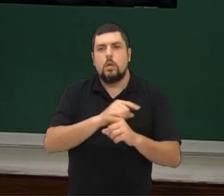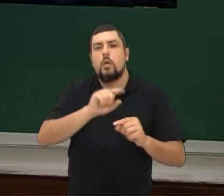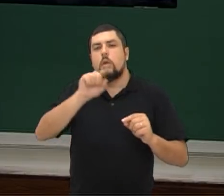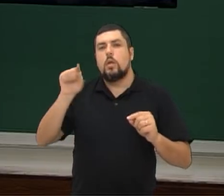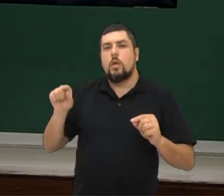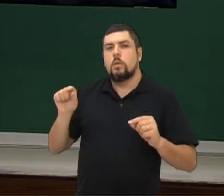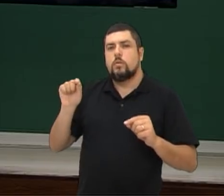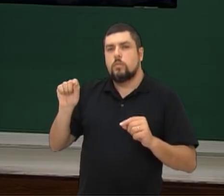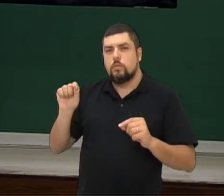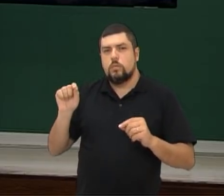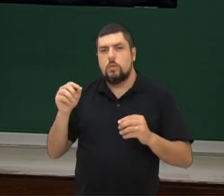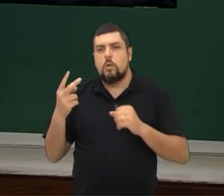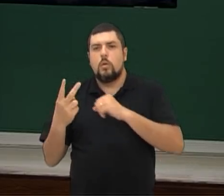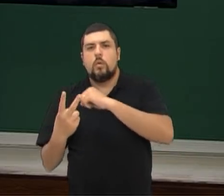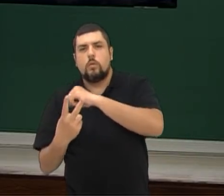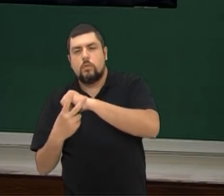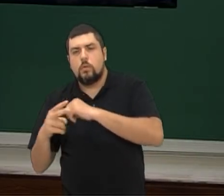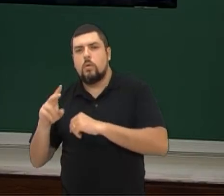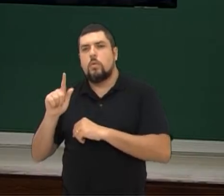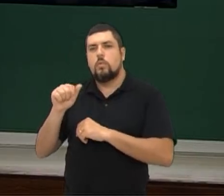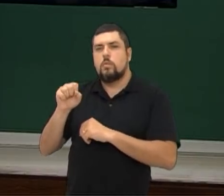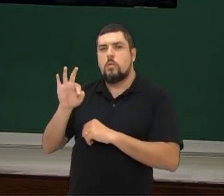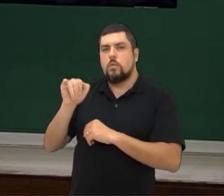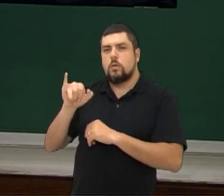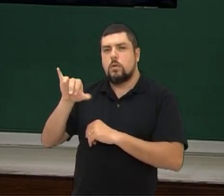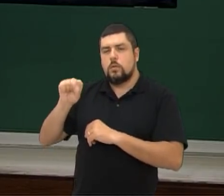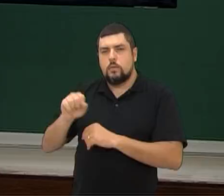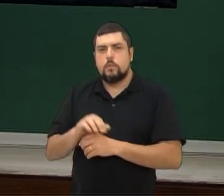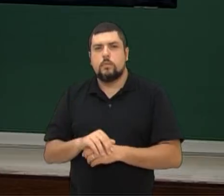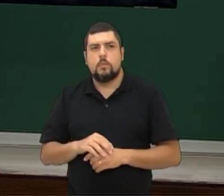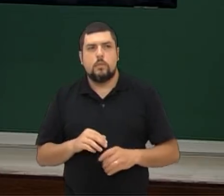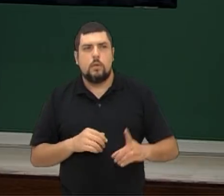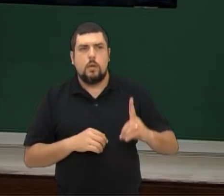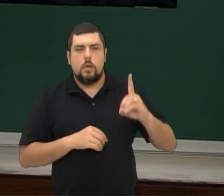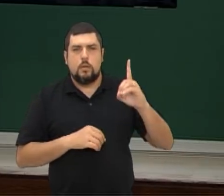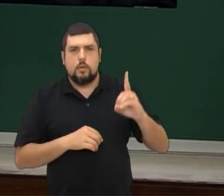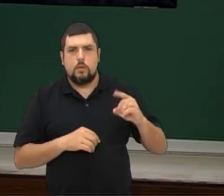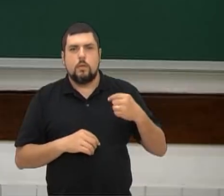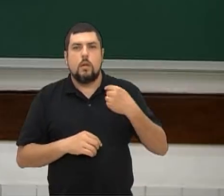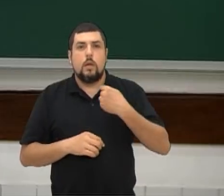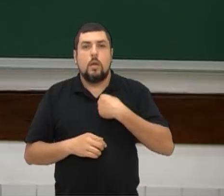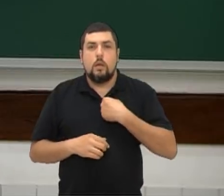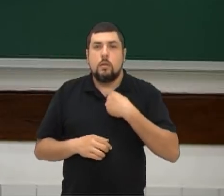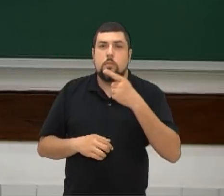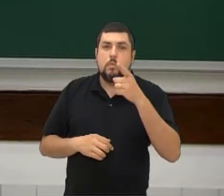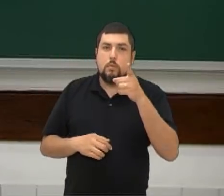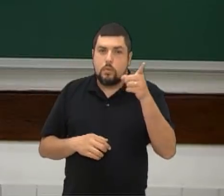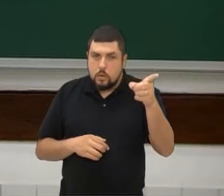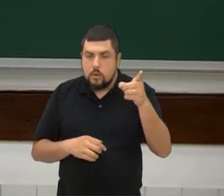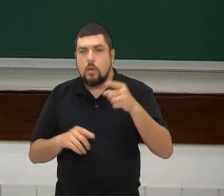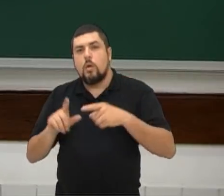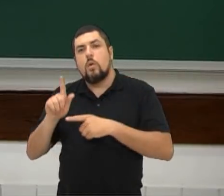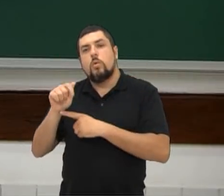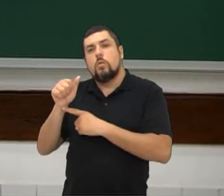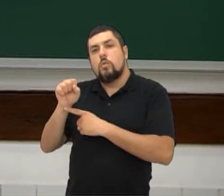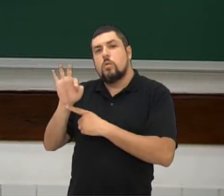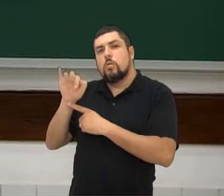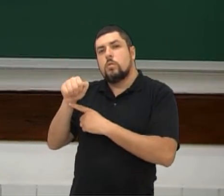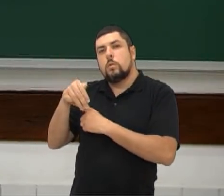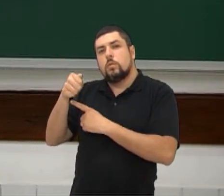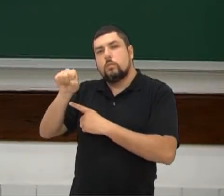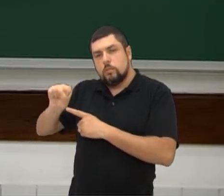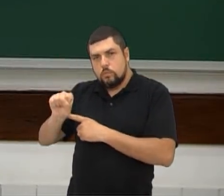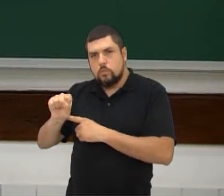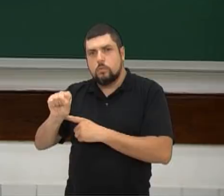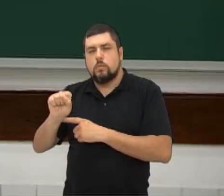aqui como essa, gostais. E na letra D também está correta. Eu e ele gostamos de ler. Lembrando que se eu